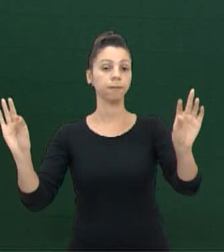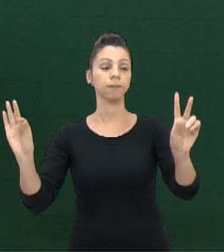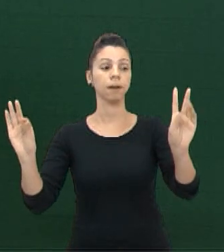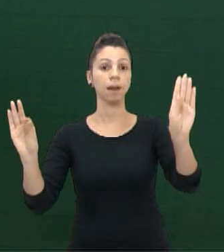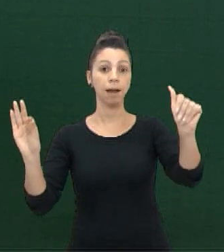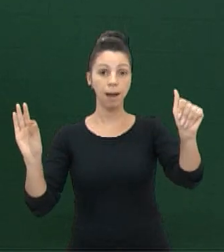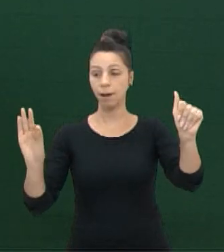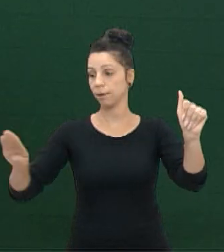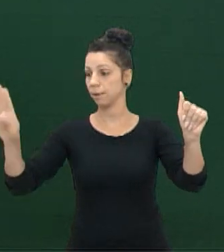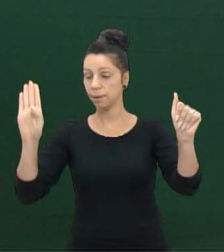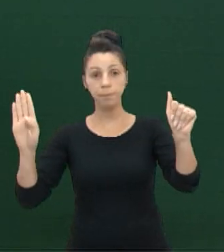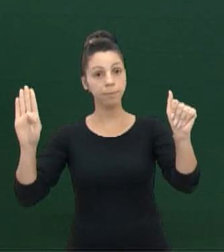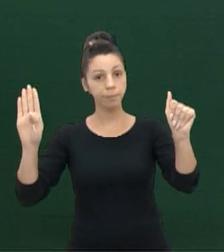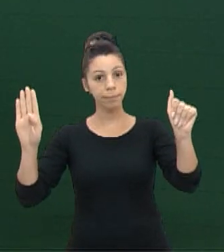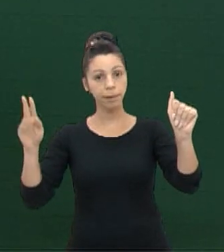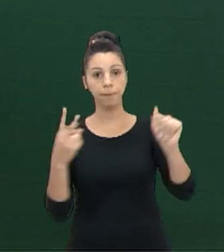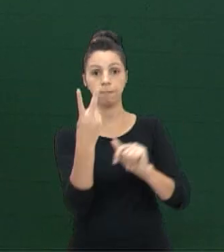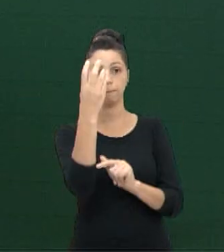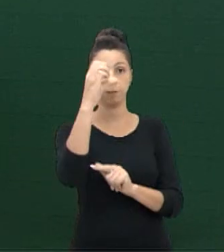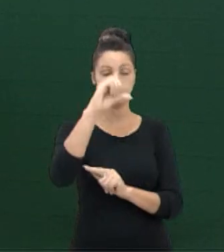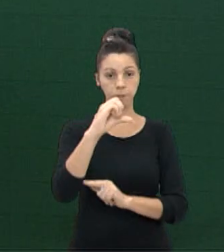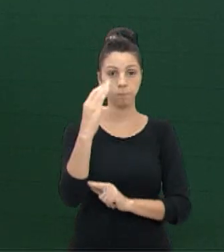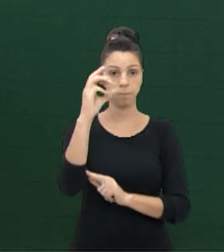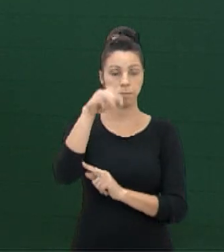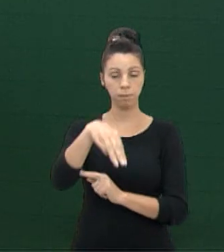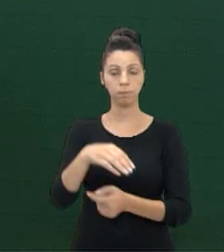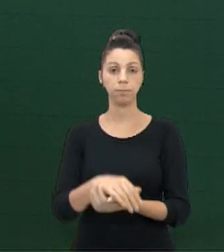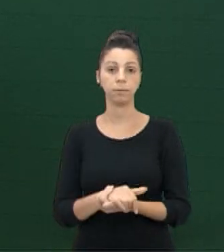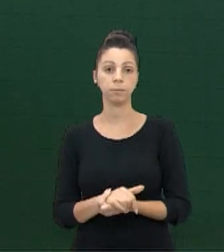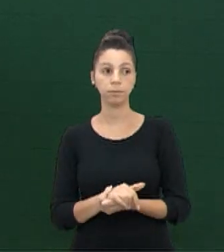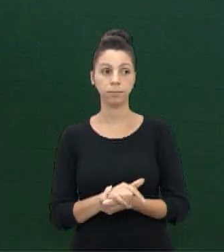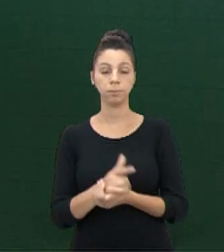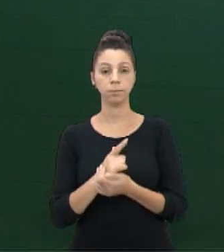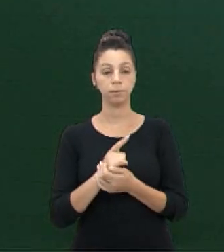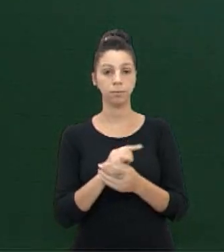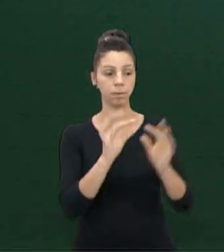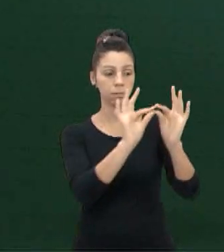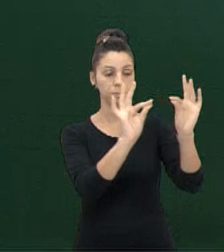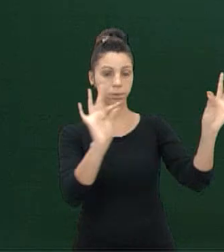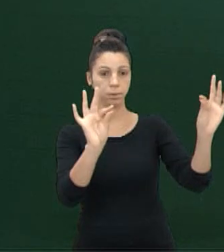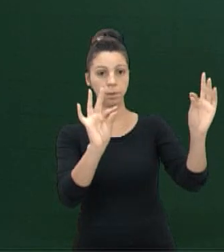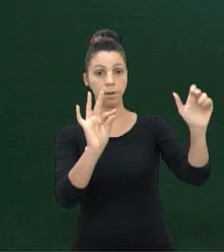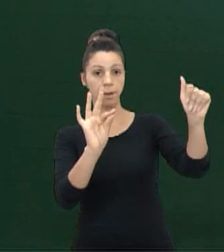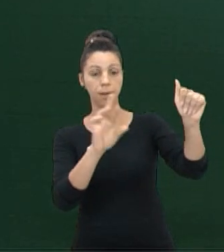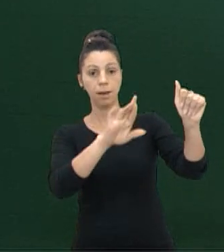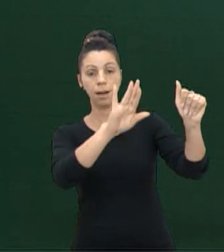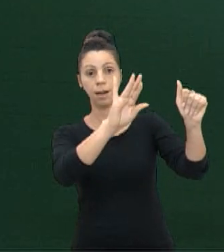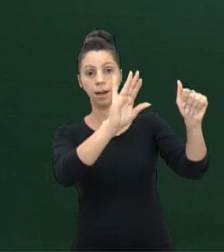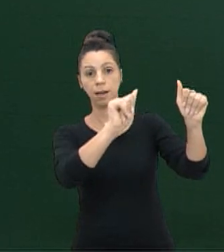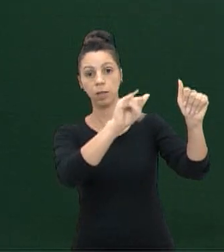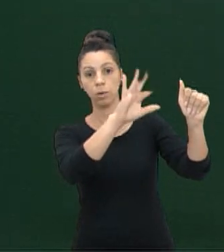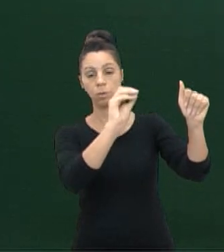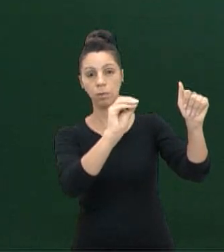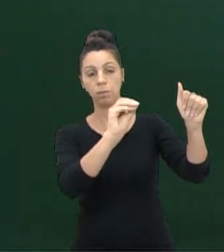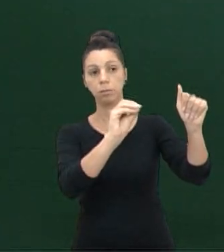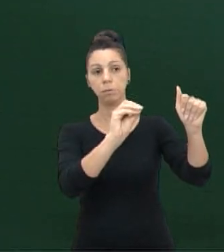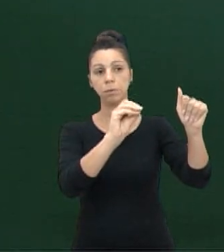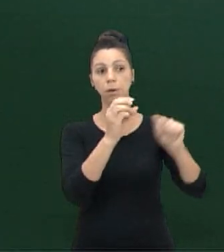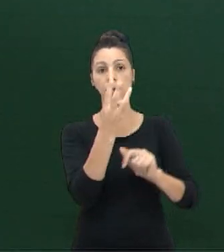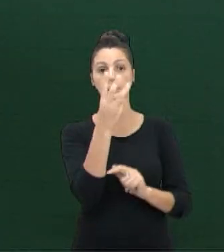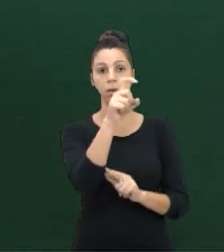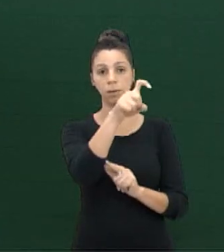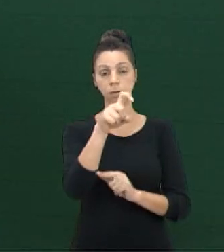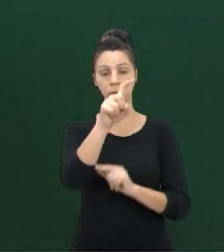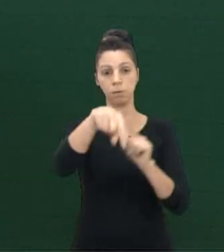centímetros. E ele disse, então, que o raio A mede 3x mais y.